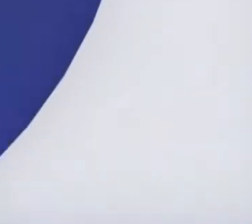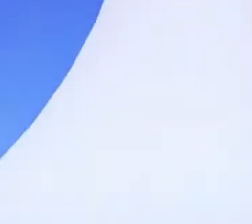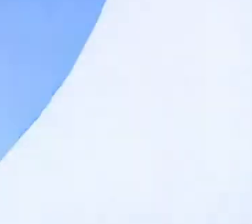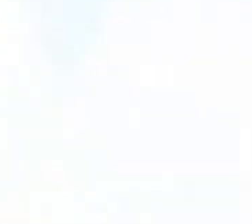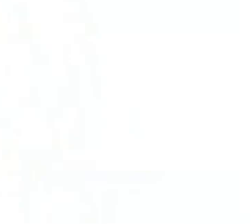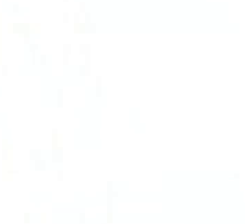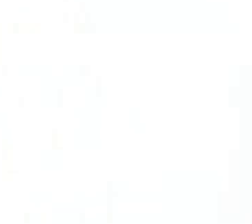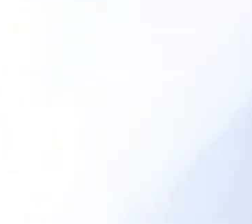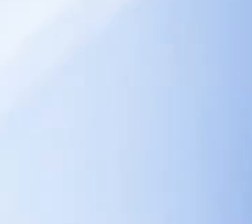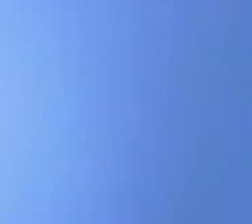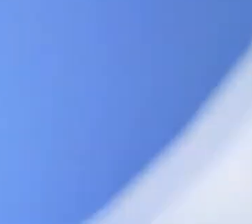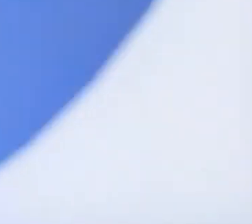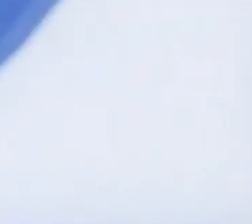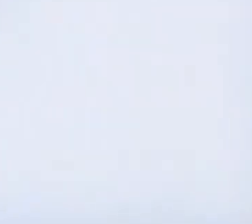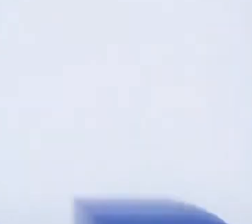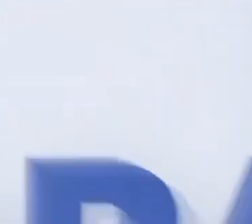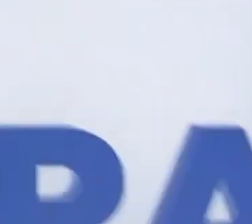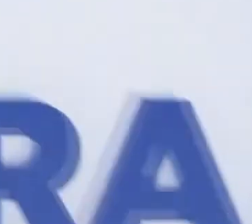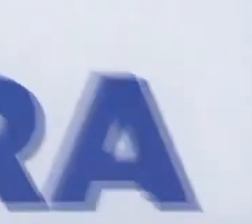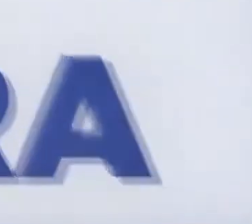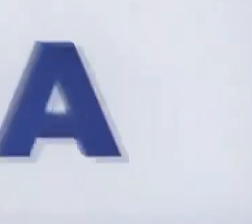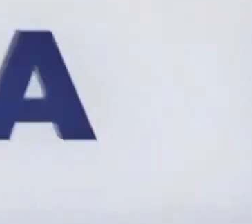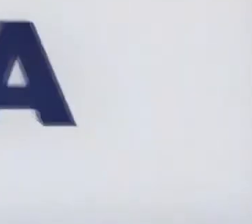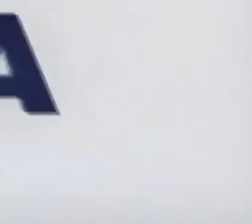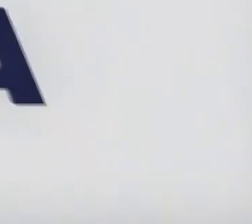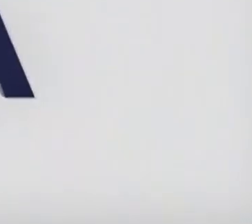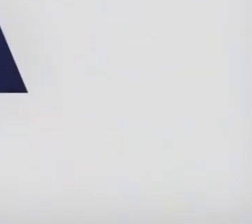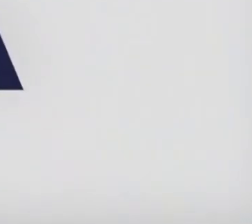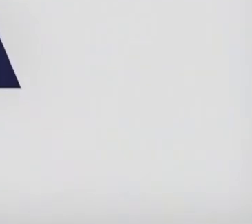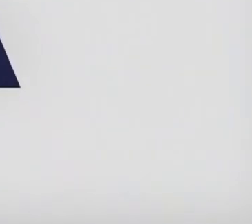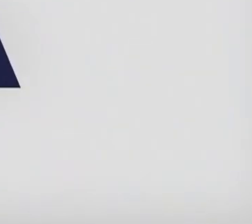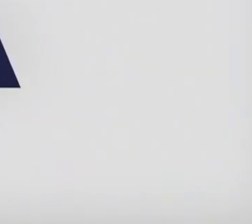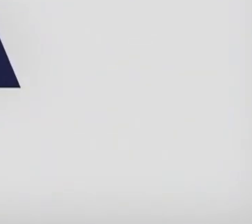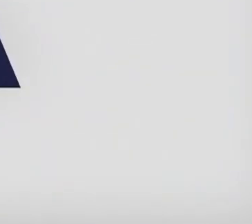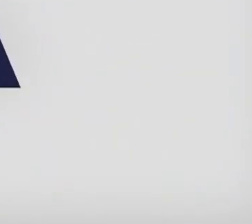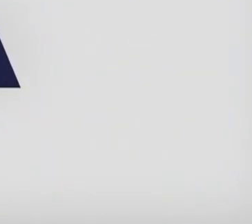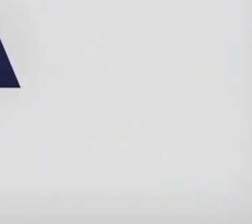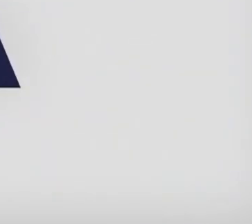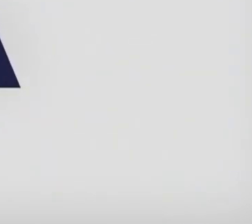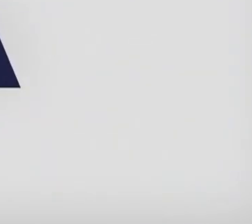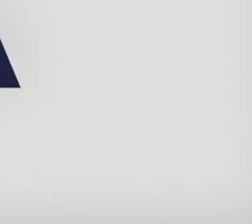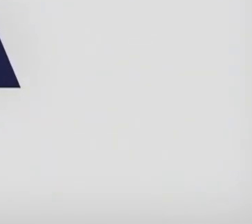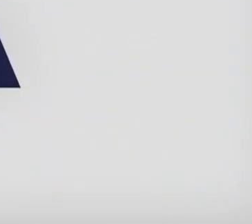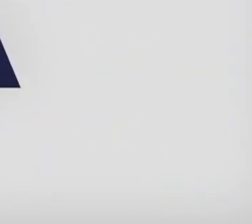TV Câmara, Campinas.